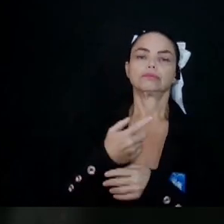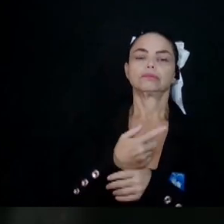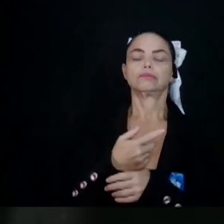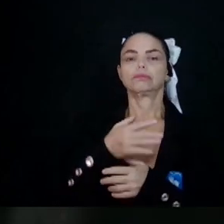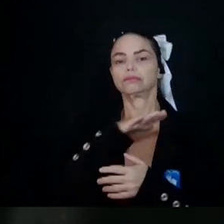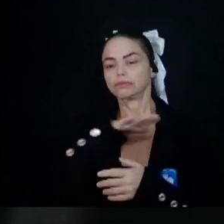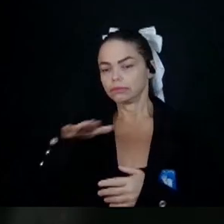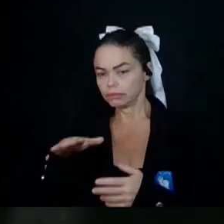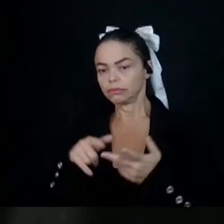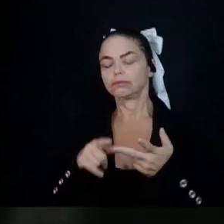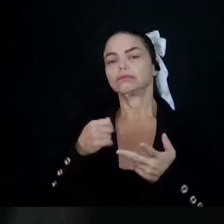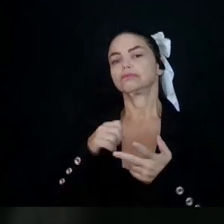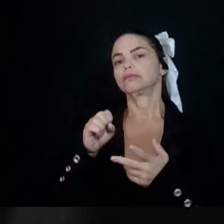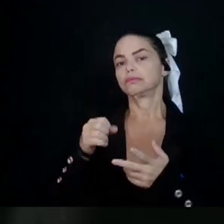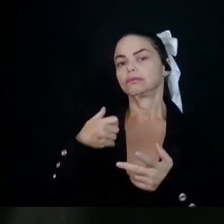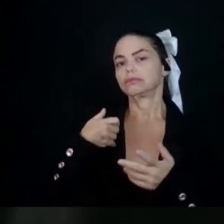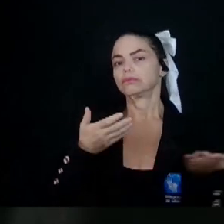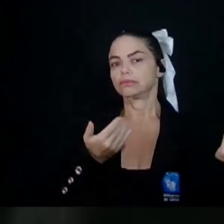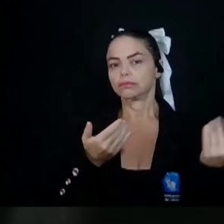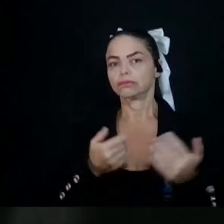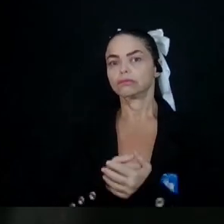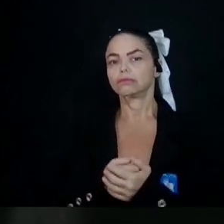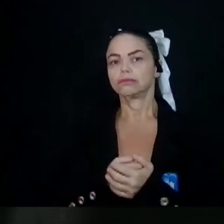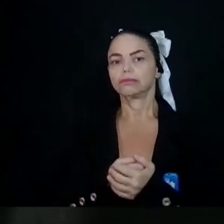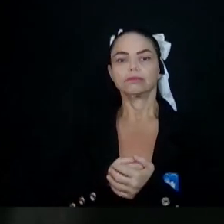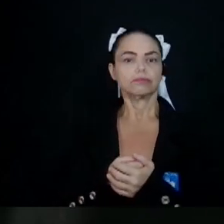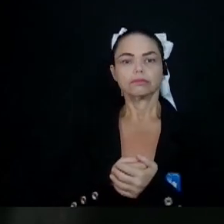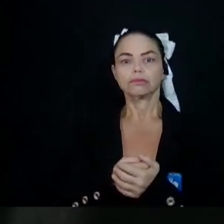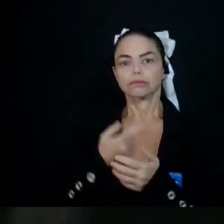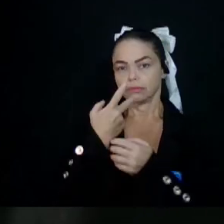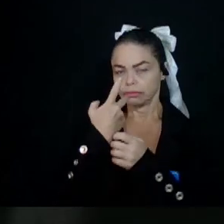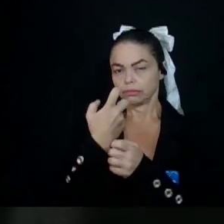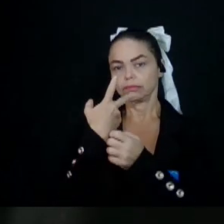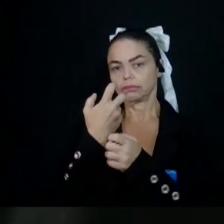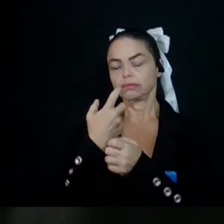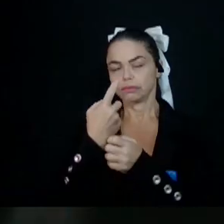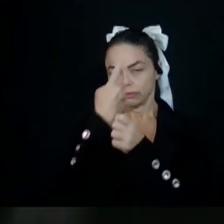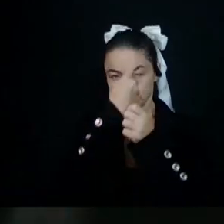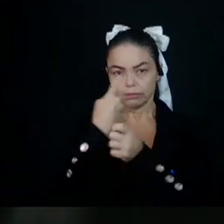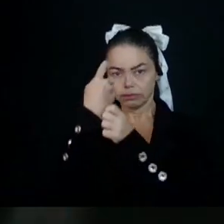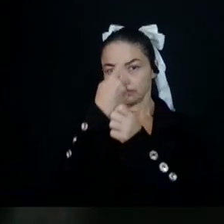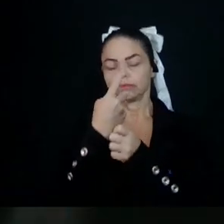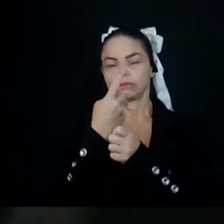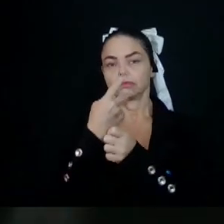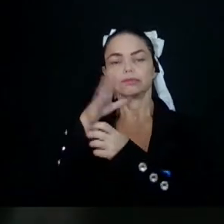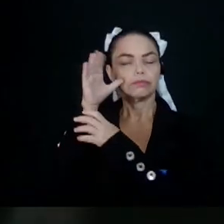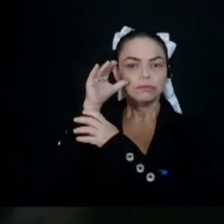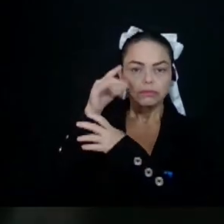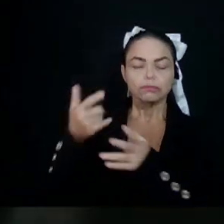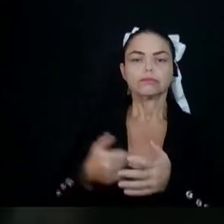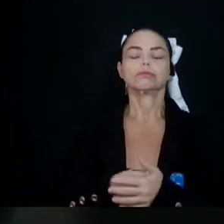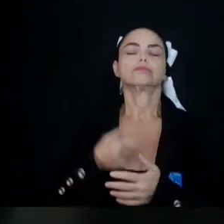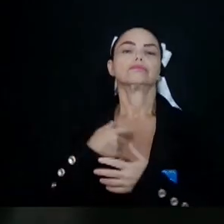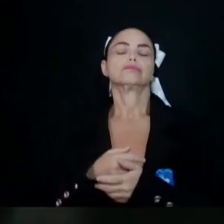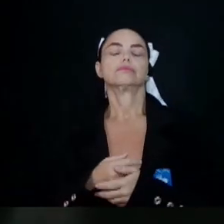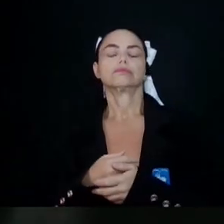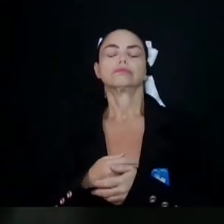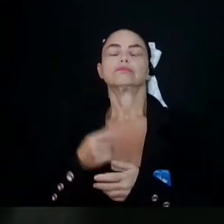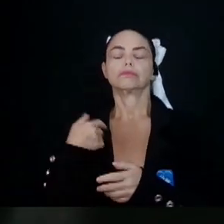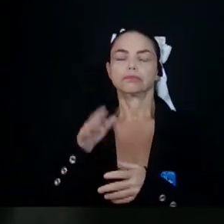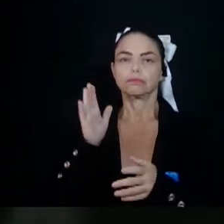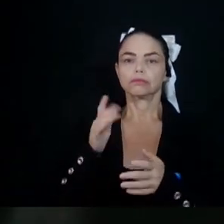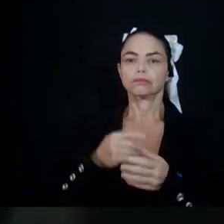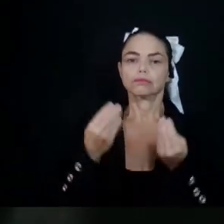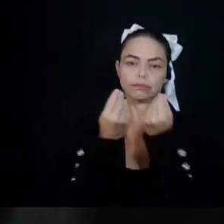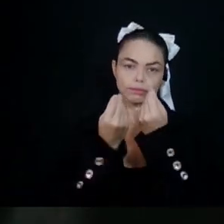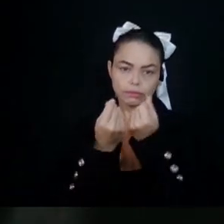ou adolescente, gente, eles são, eles querem saber, eles são super curiosos, e tá aí, e está acessível,